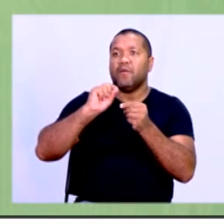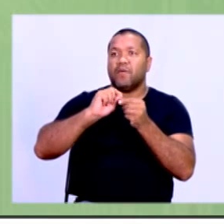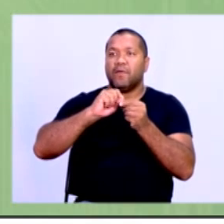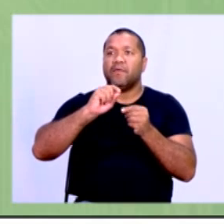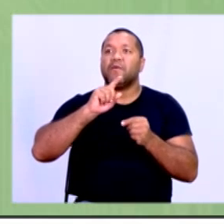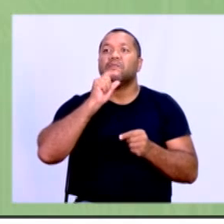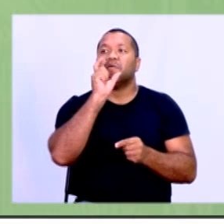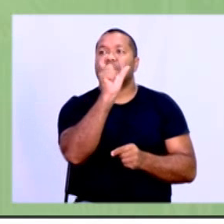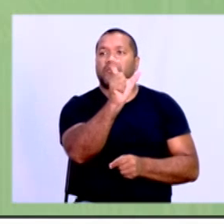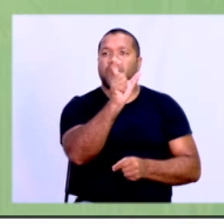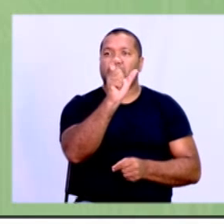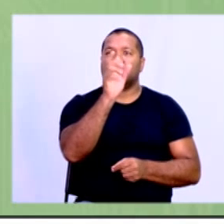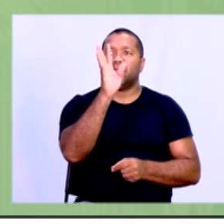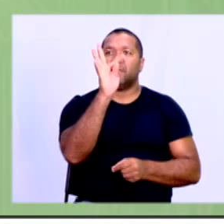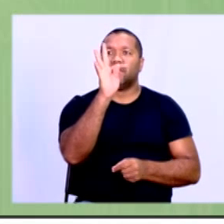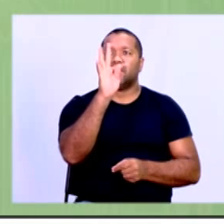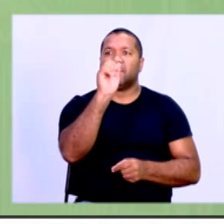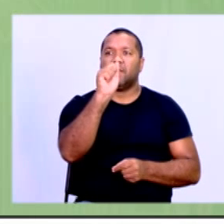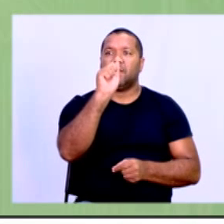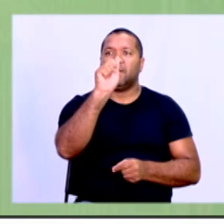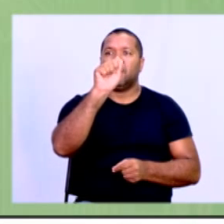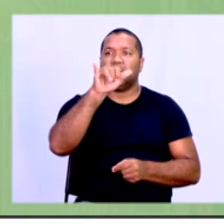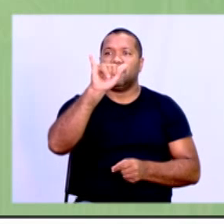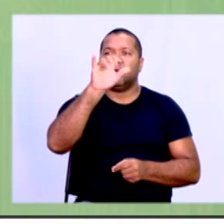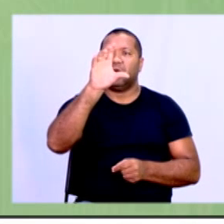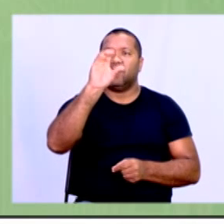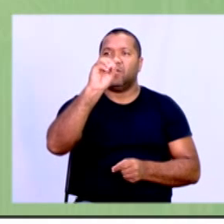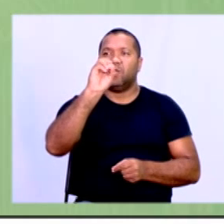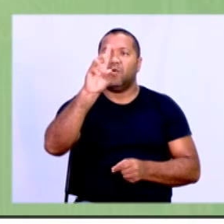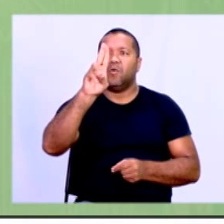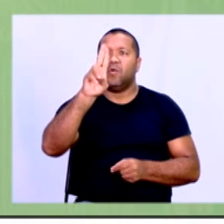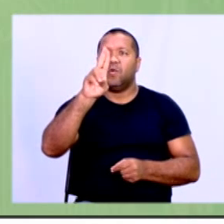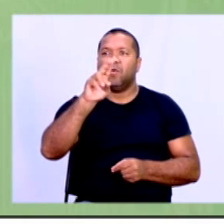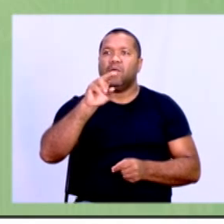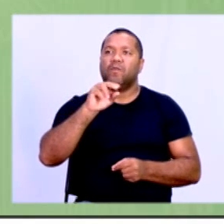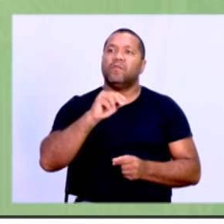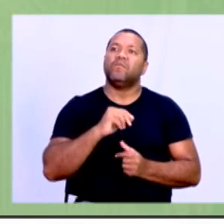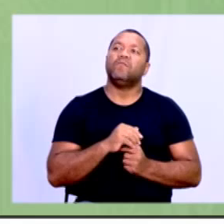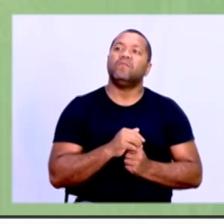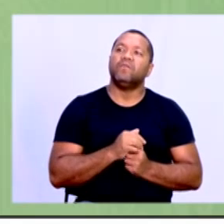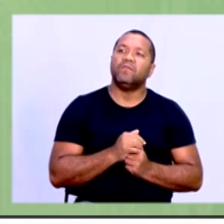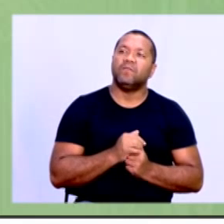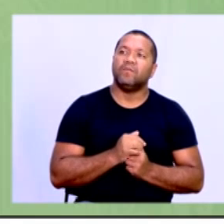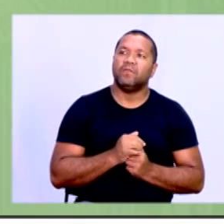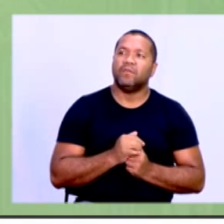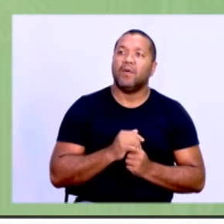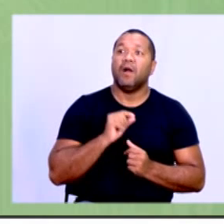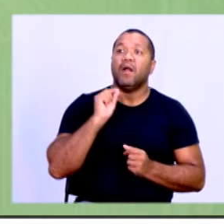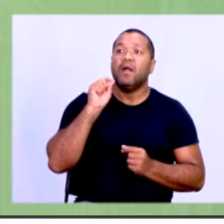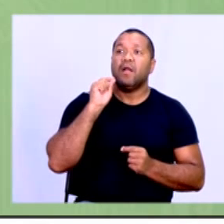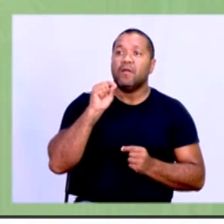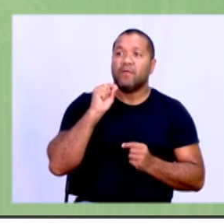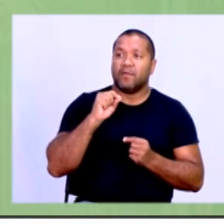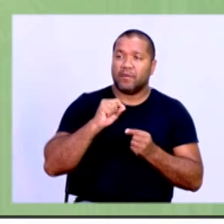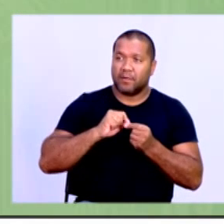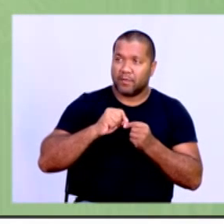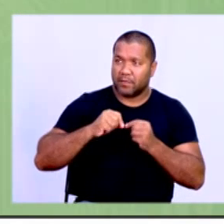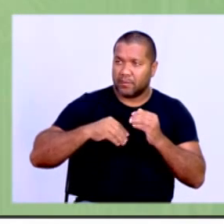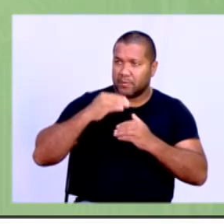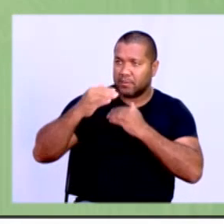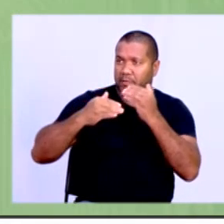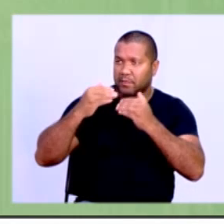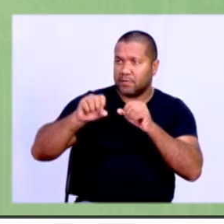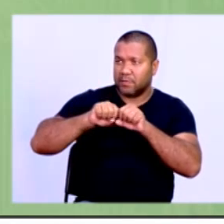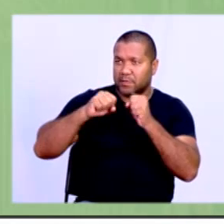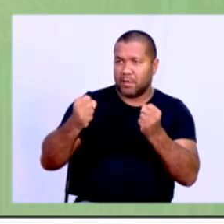Taylor Otwell. E ele serve para desenvolvimento de sistemas web utilizando o padrão